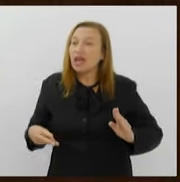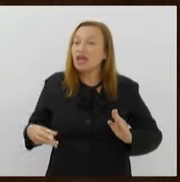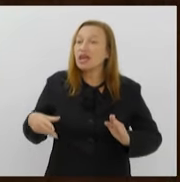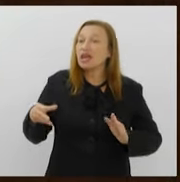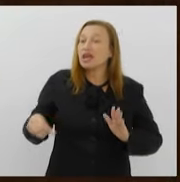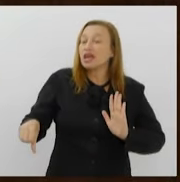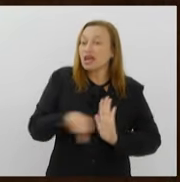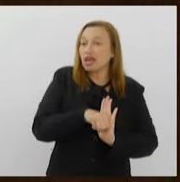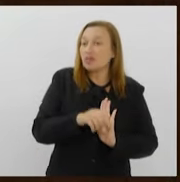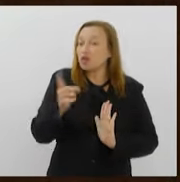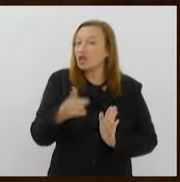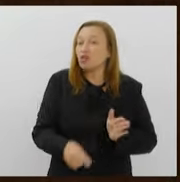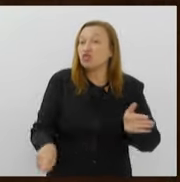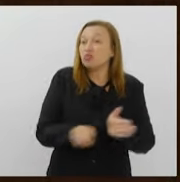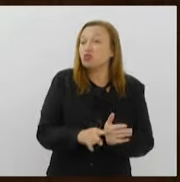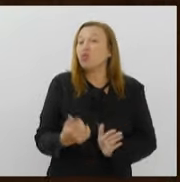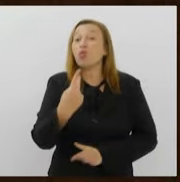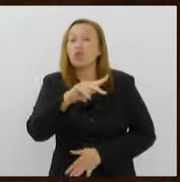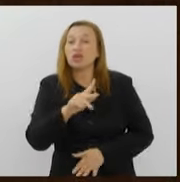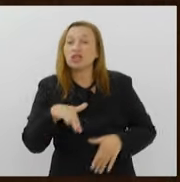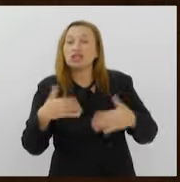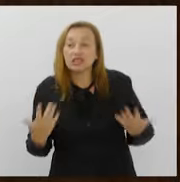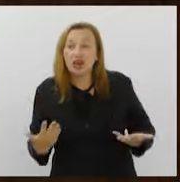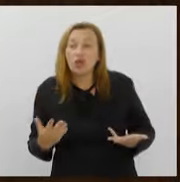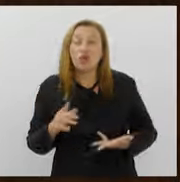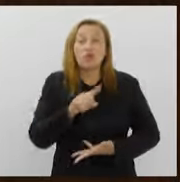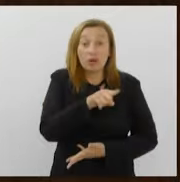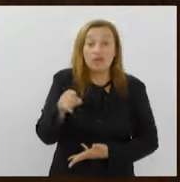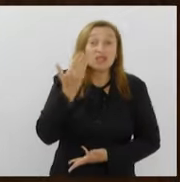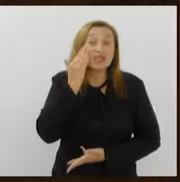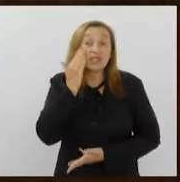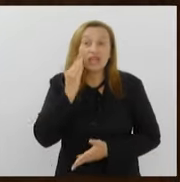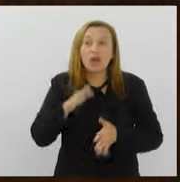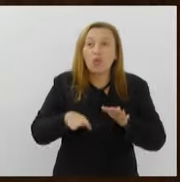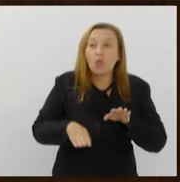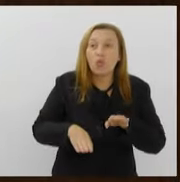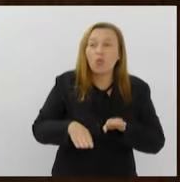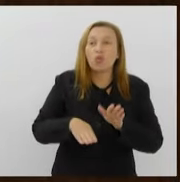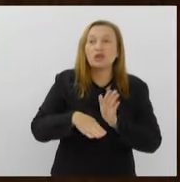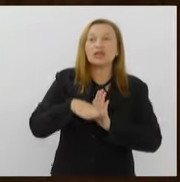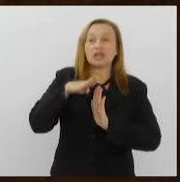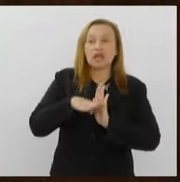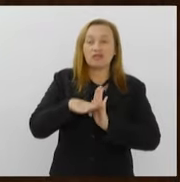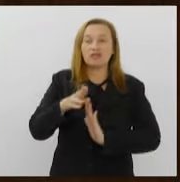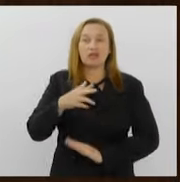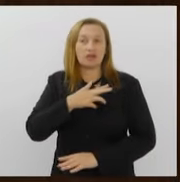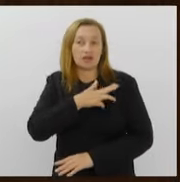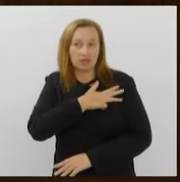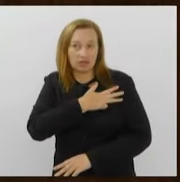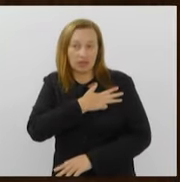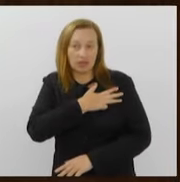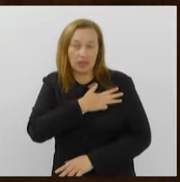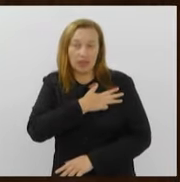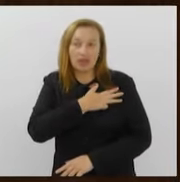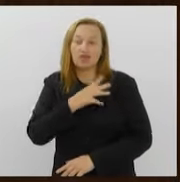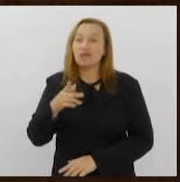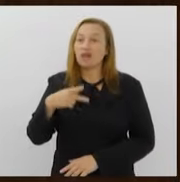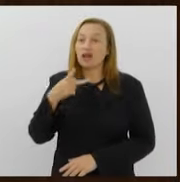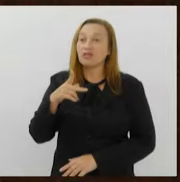não diminua a outra. Então, só para vocês entenderem o nível que chegamos. O presidente da República chamando